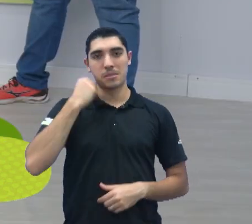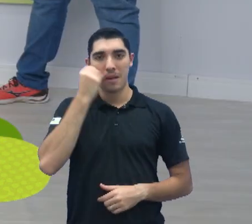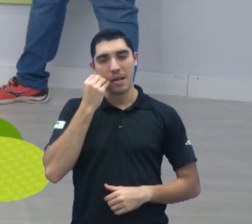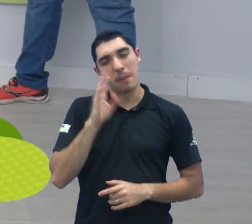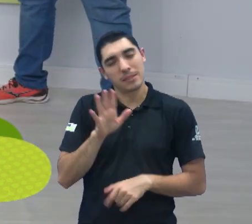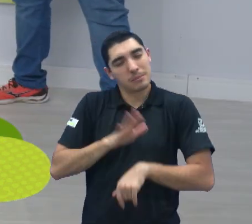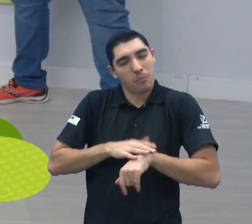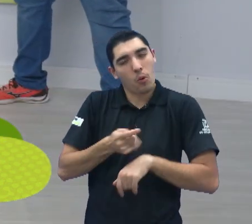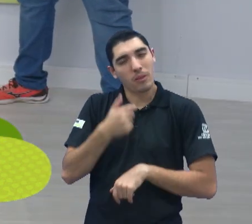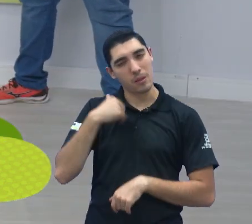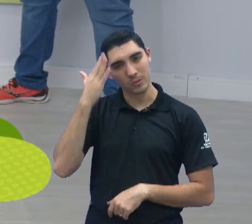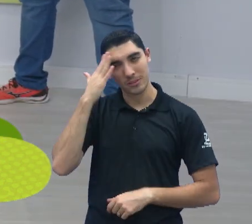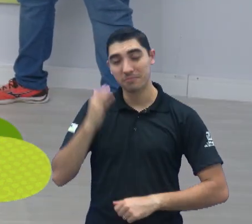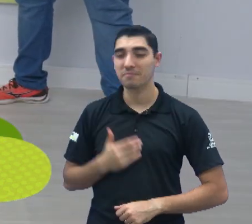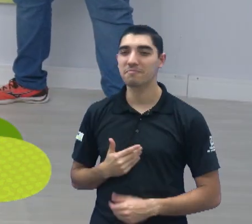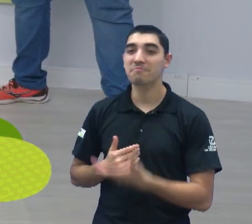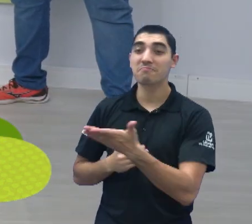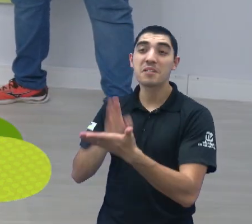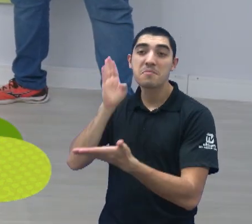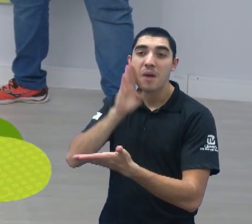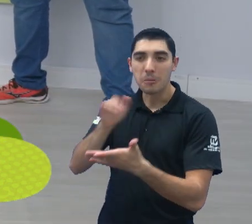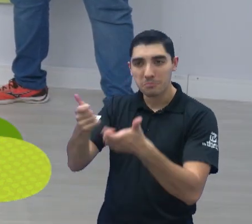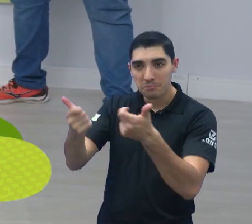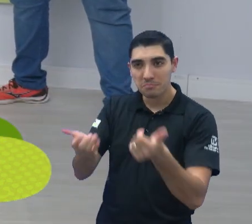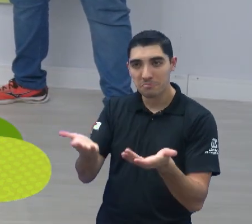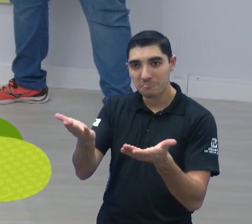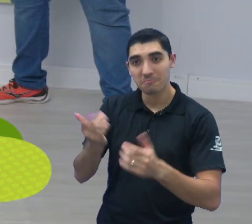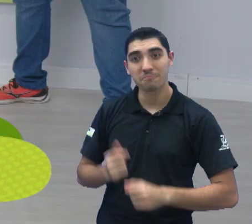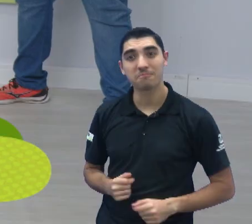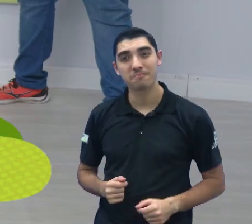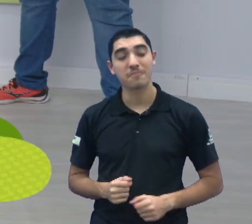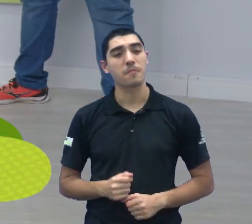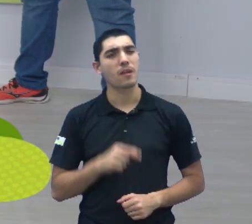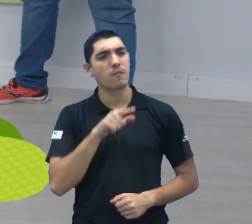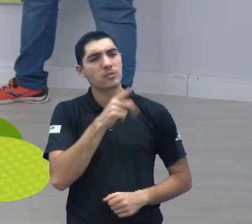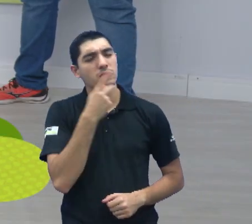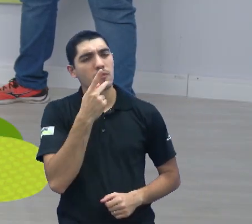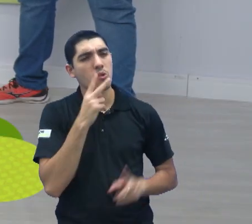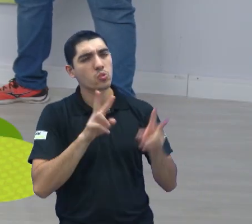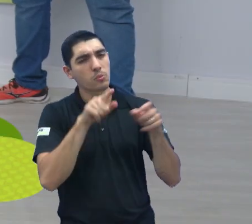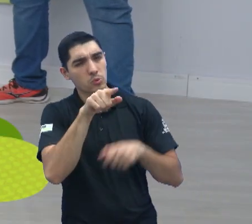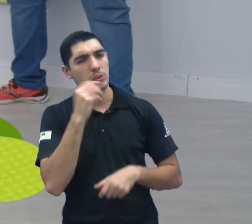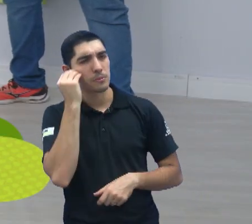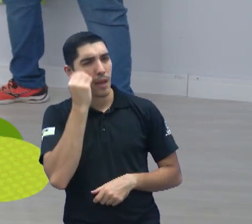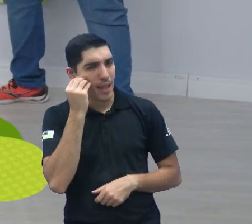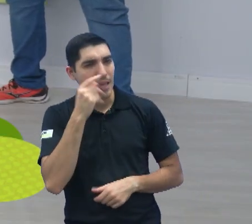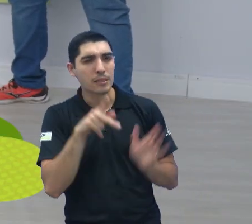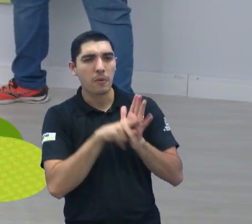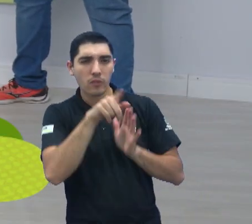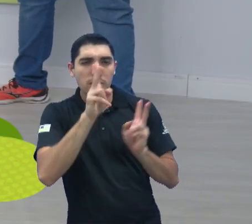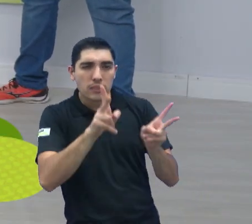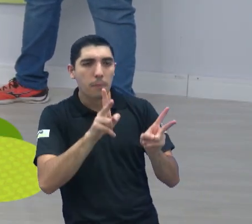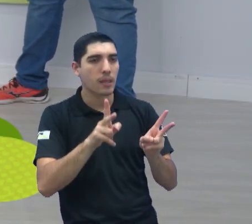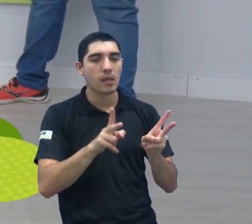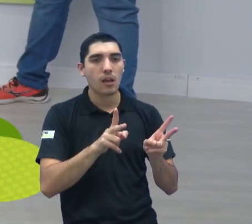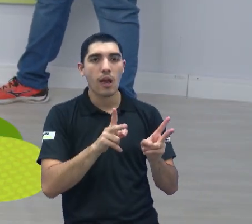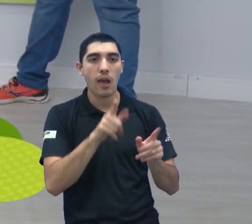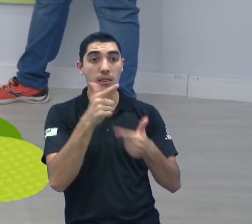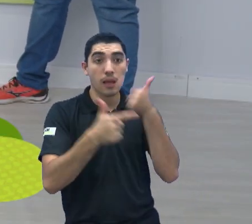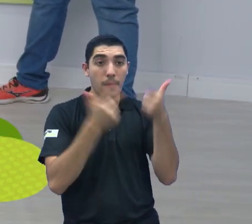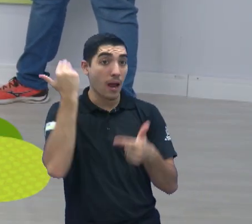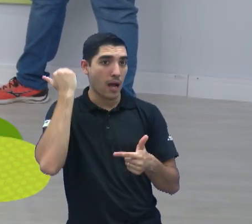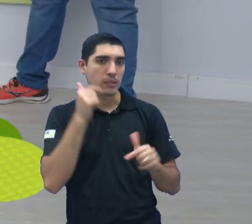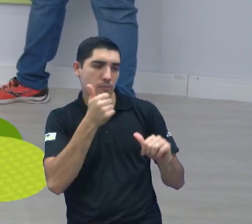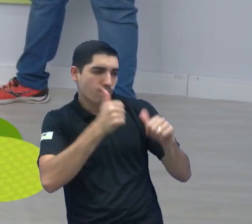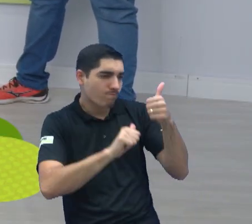Paulito, Flavinho Tavares está com a gente. E você comentou sobre essa bagagem que você teve como analista de desempenho também, né? Como que isso ajudou